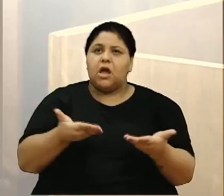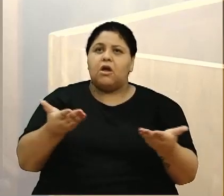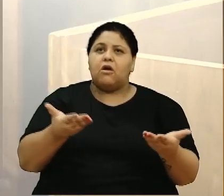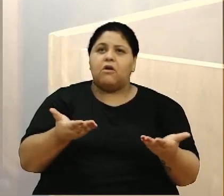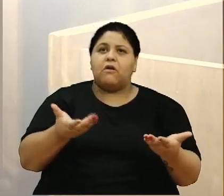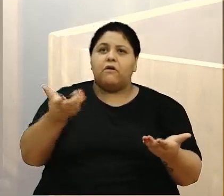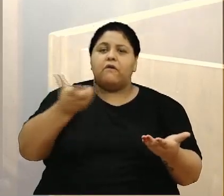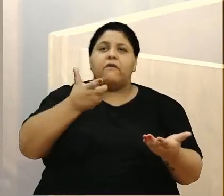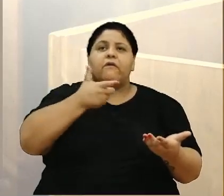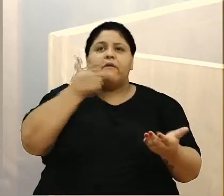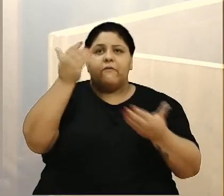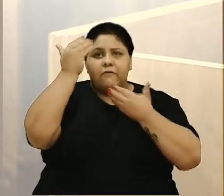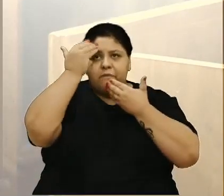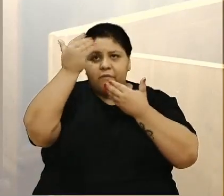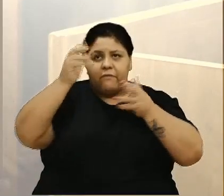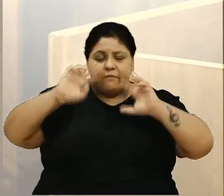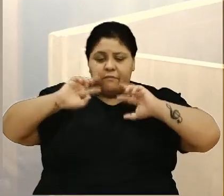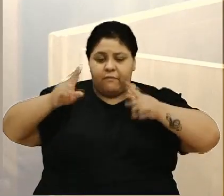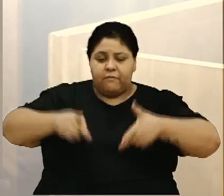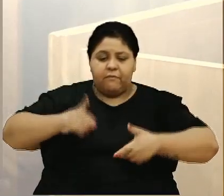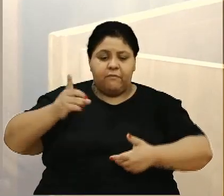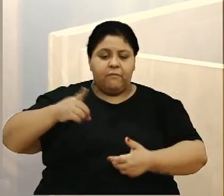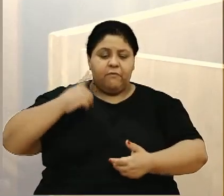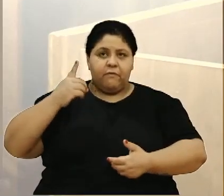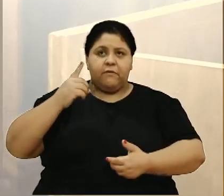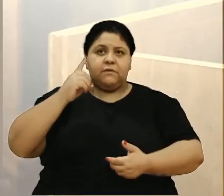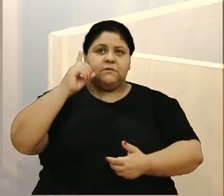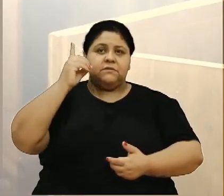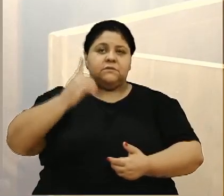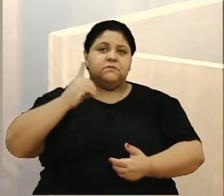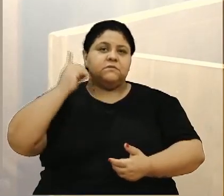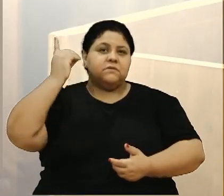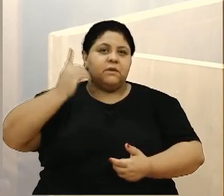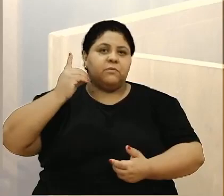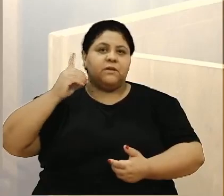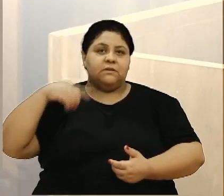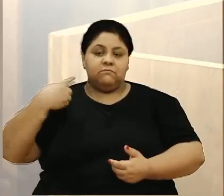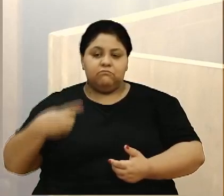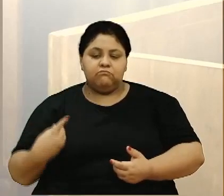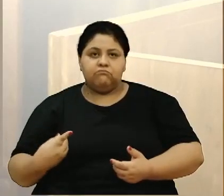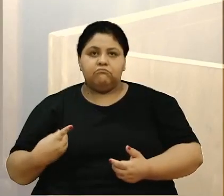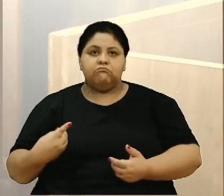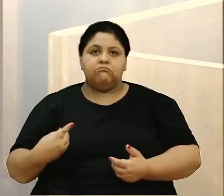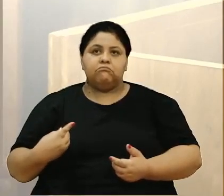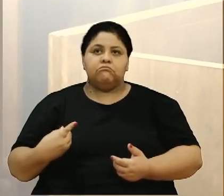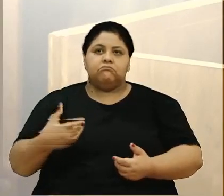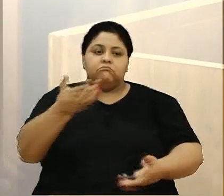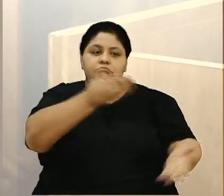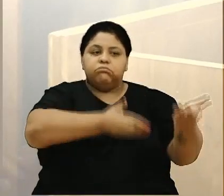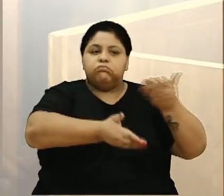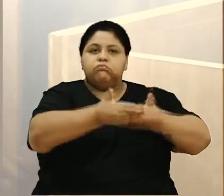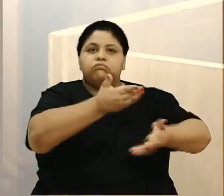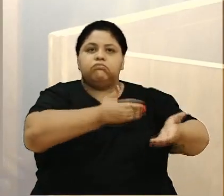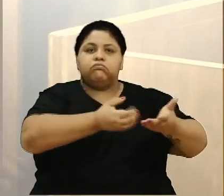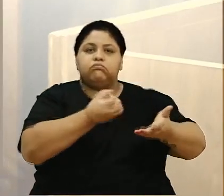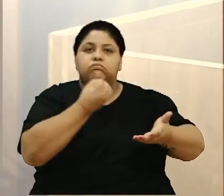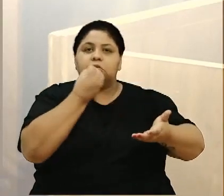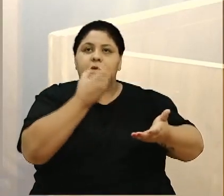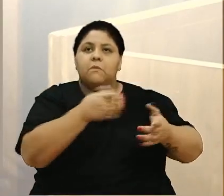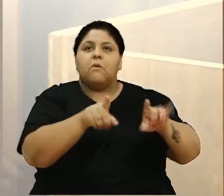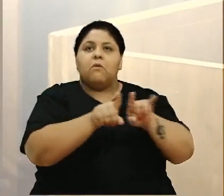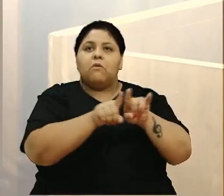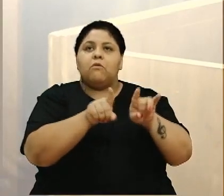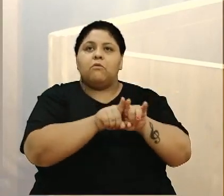quero fazer um agradecimento, um reconhecimento à nossa deputada Denise Pessoa, que intermediou agora, e que bom que tem clipagens